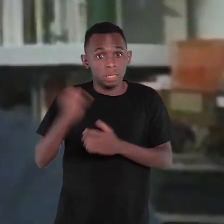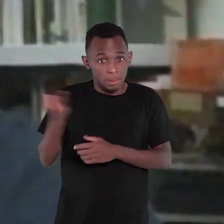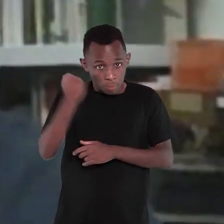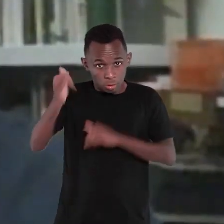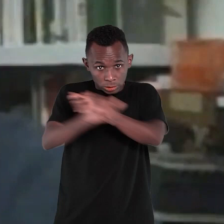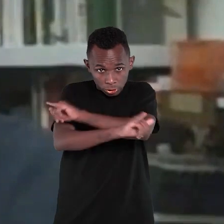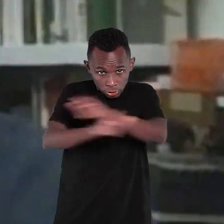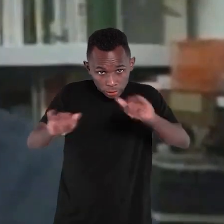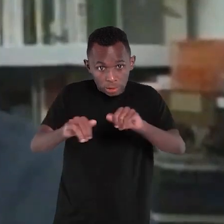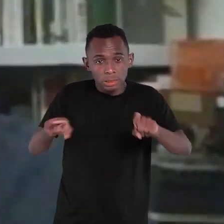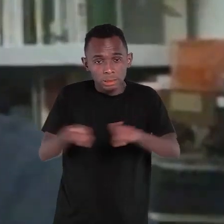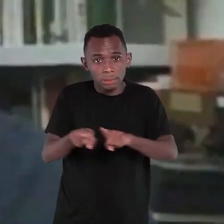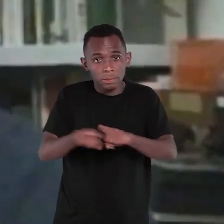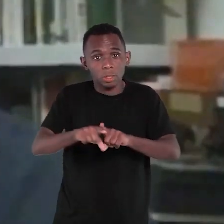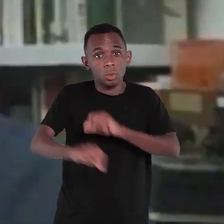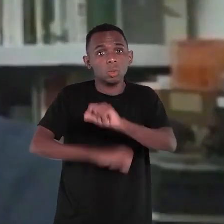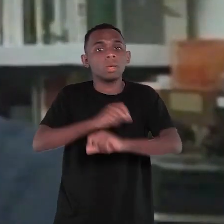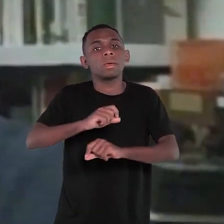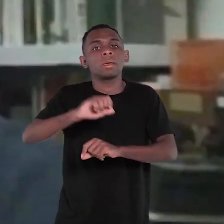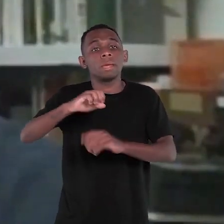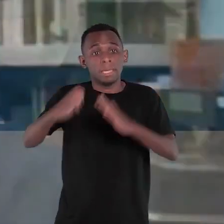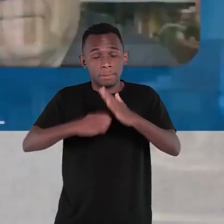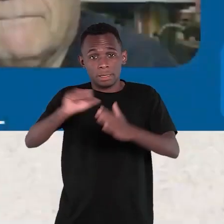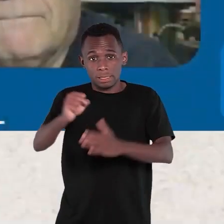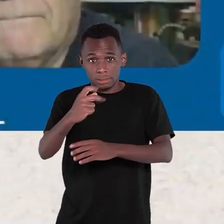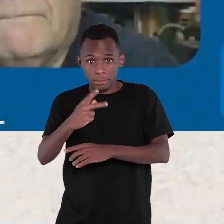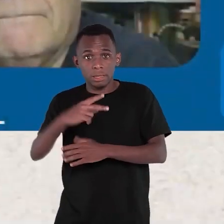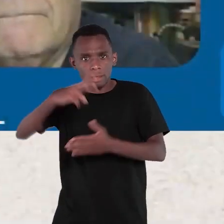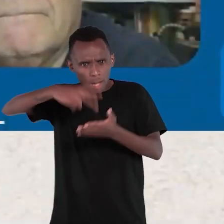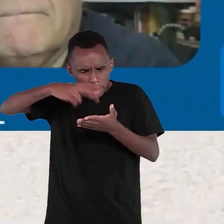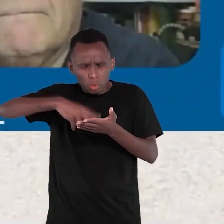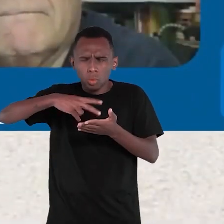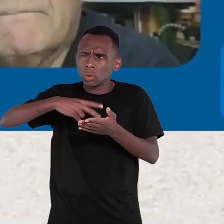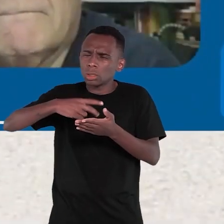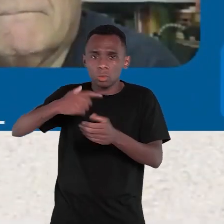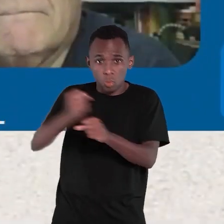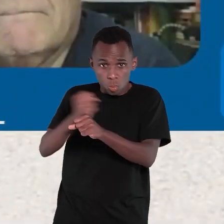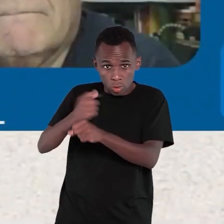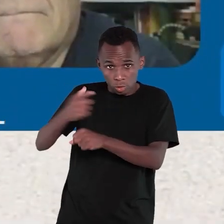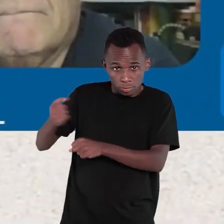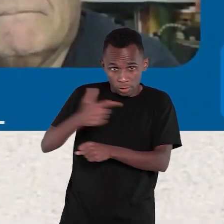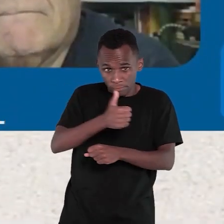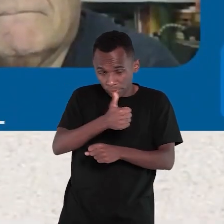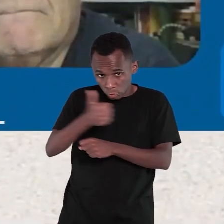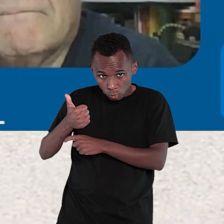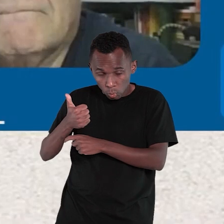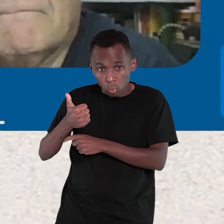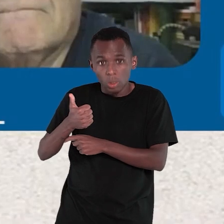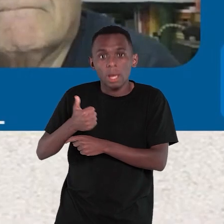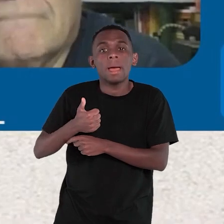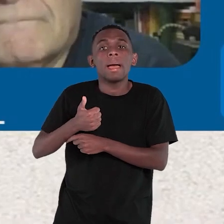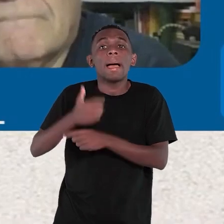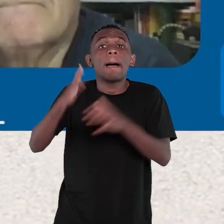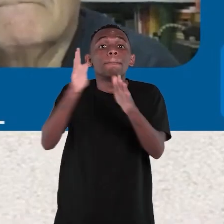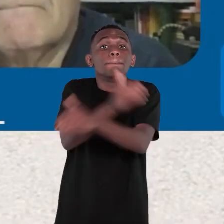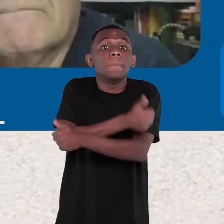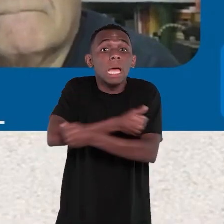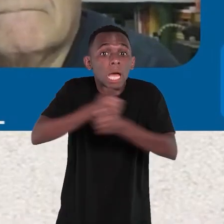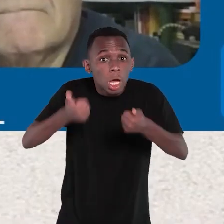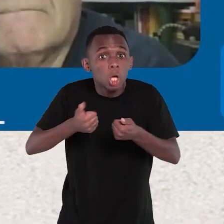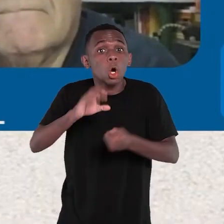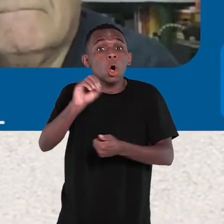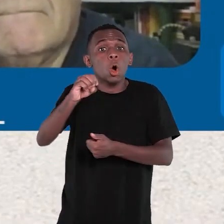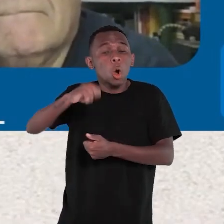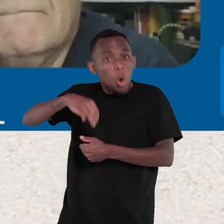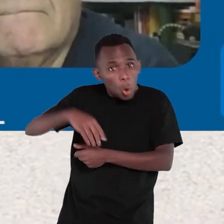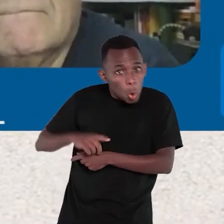Mas é importante dizer também que a SP Leitura foi eleita em 2021 pelo Instituto DOAR, a melhor ONG